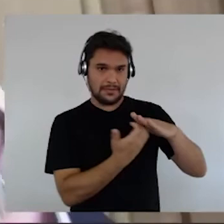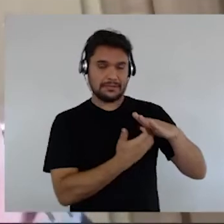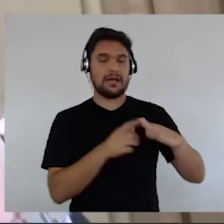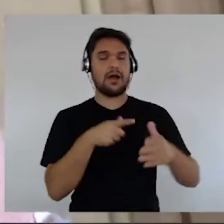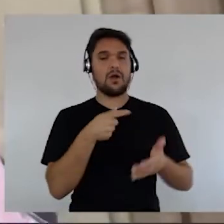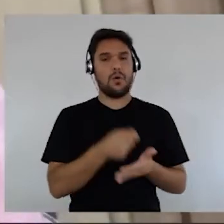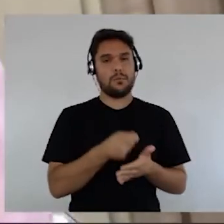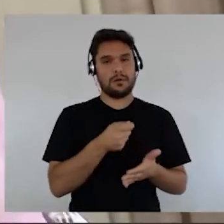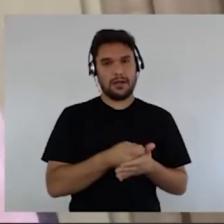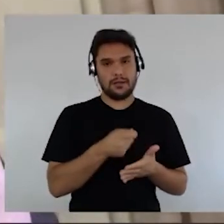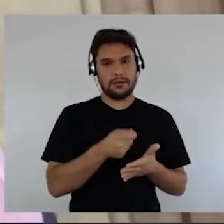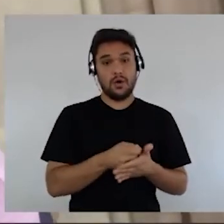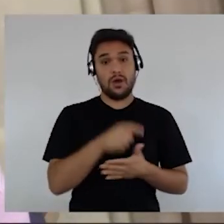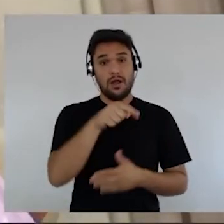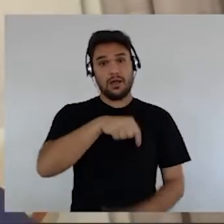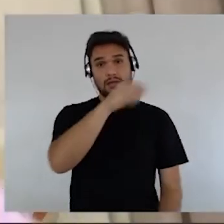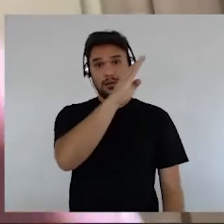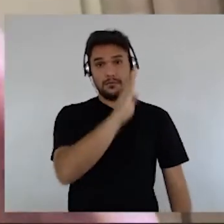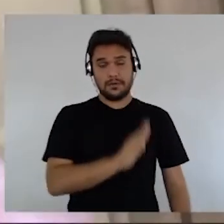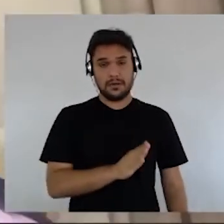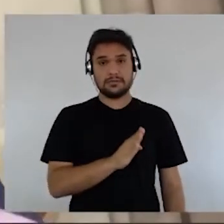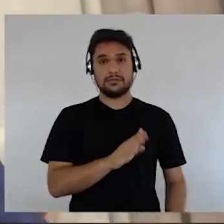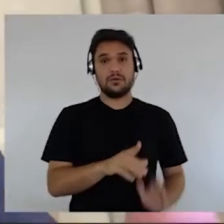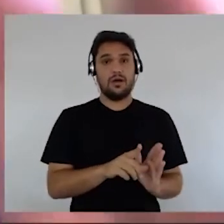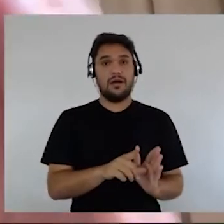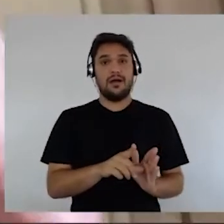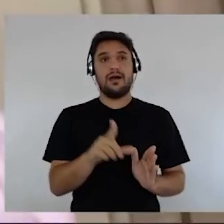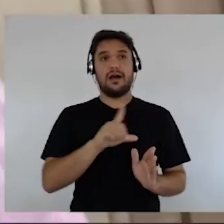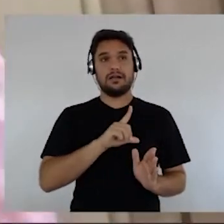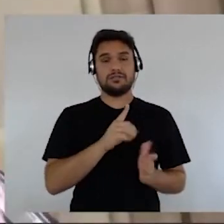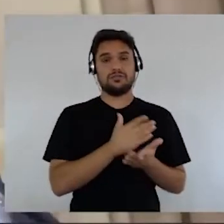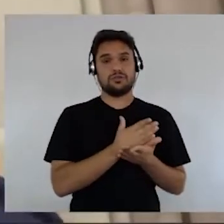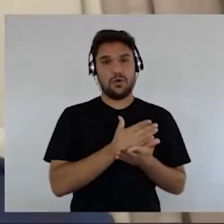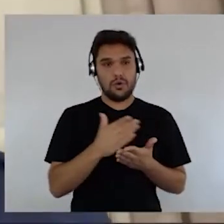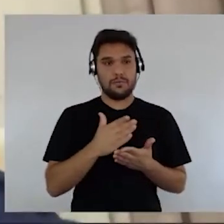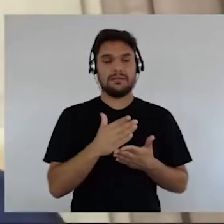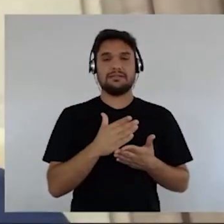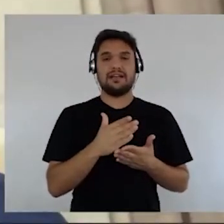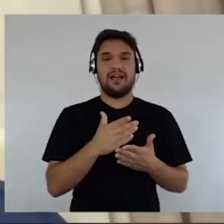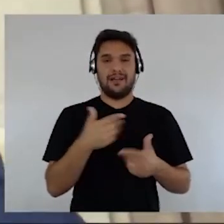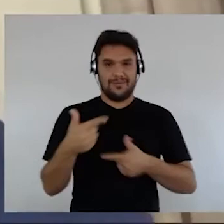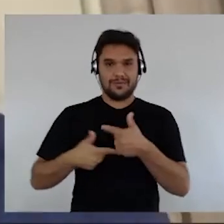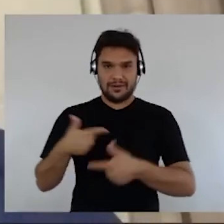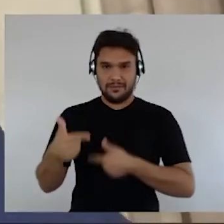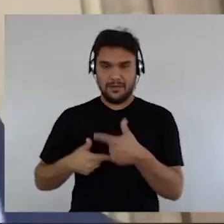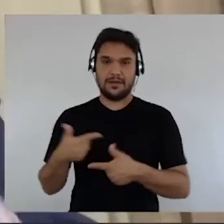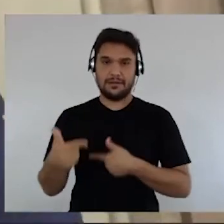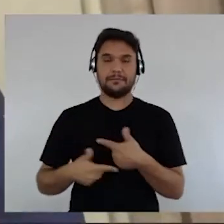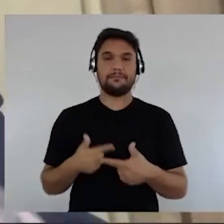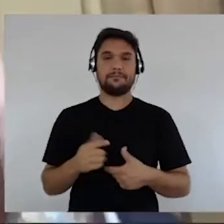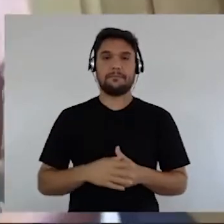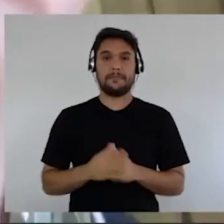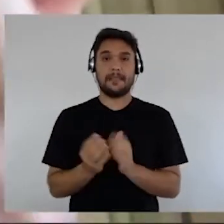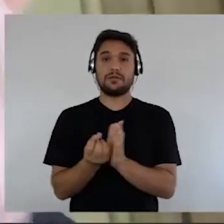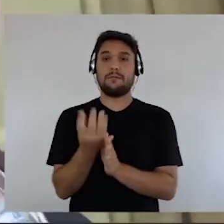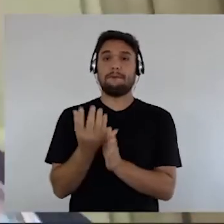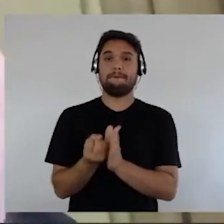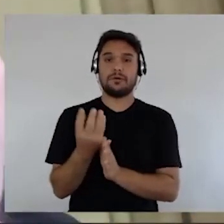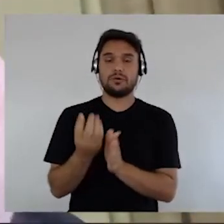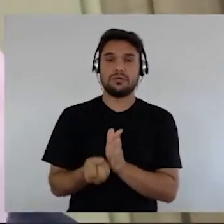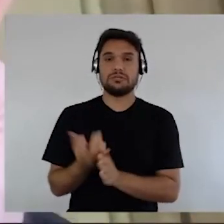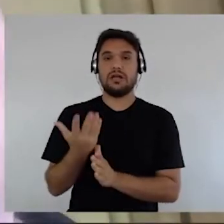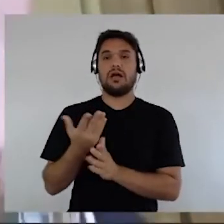de obrigatoriamente no Brasil, antes de iniciar sua atividade, ou seja, atividade de produção